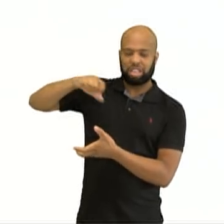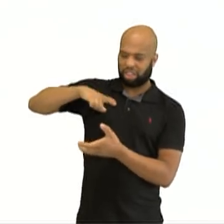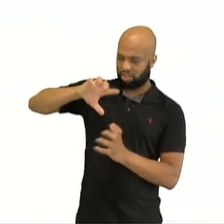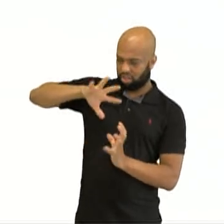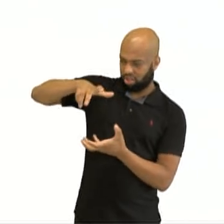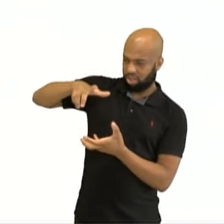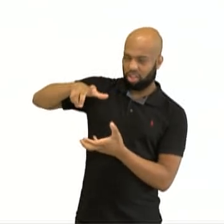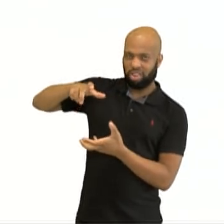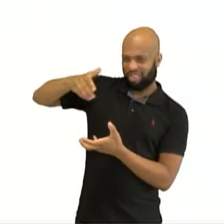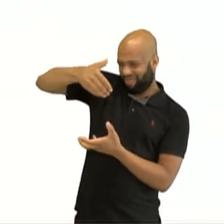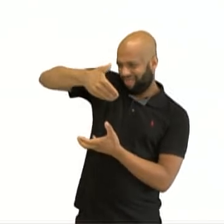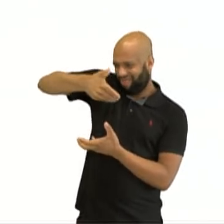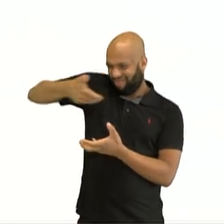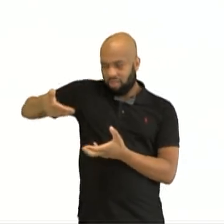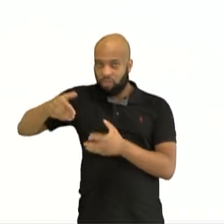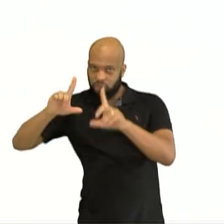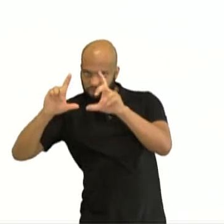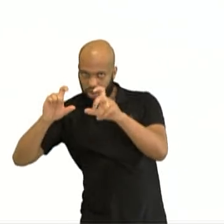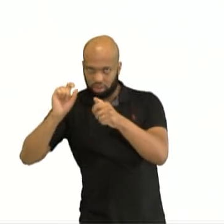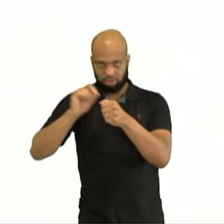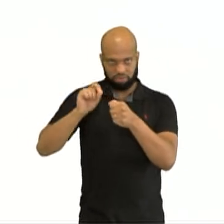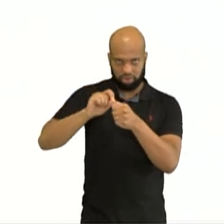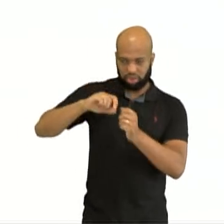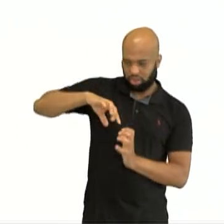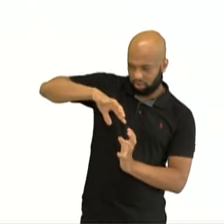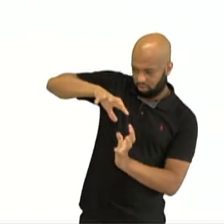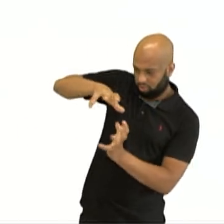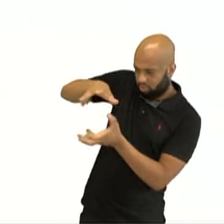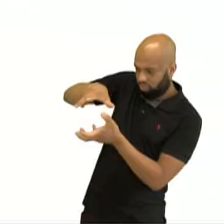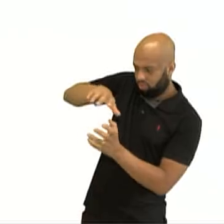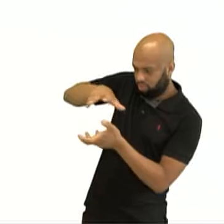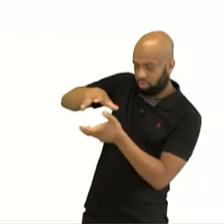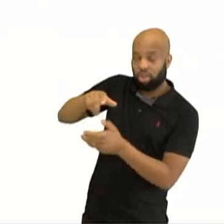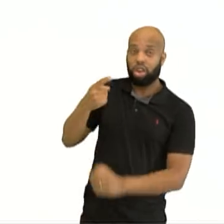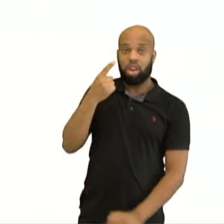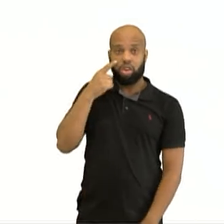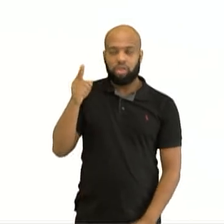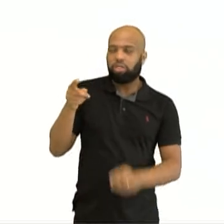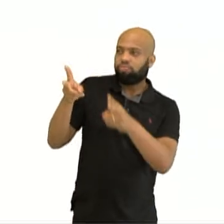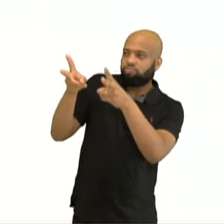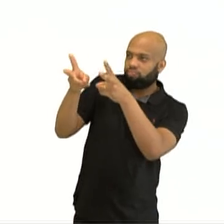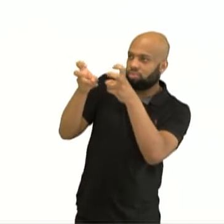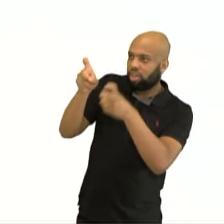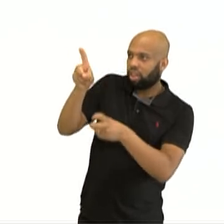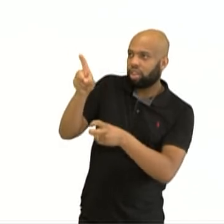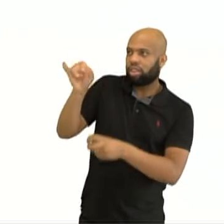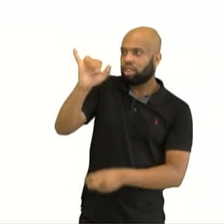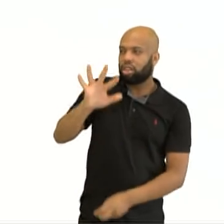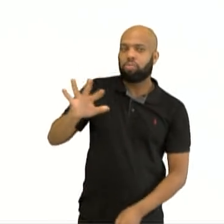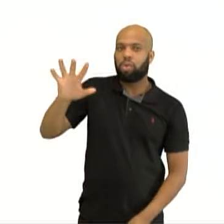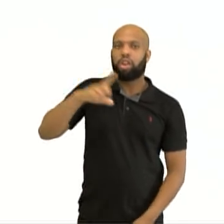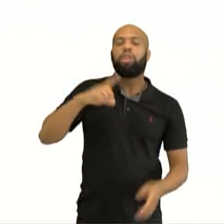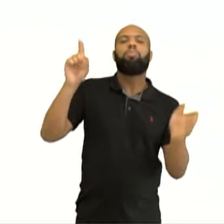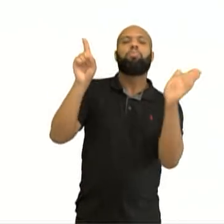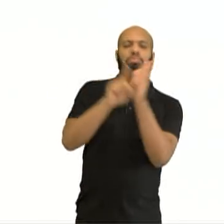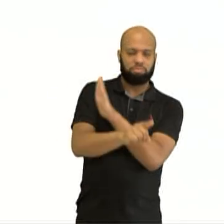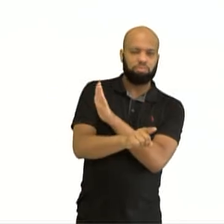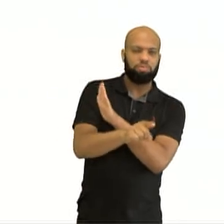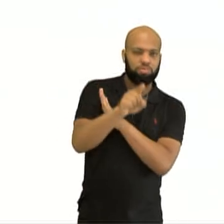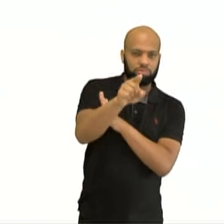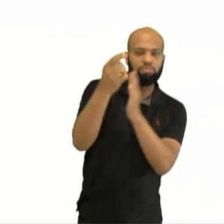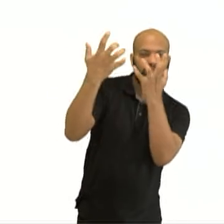totalidade, mas é um recorte dela. Então, eu quero que você observe um pouco essa imagem e eu vou lançar um questionamento para